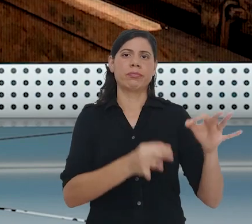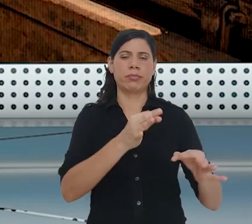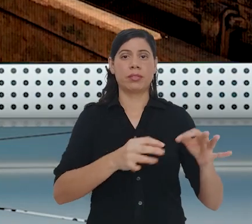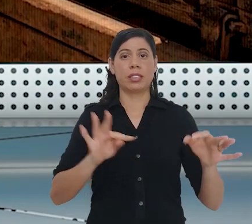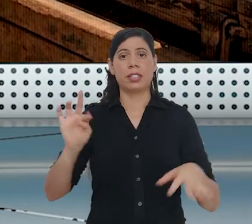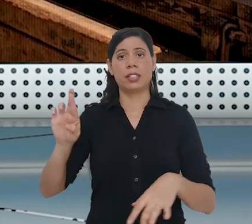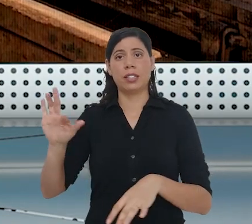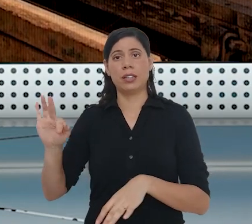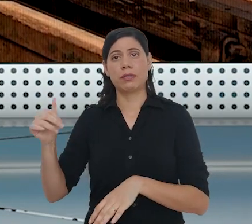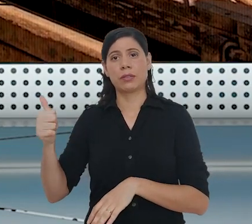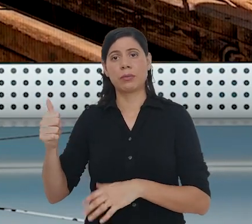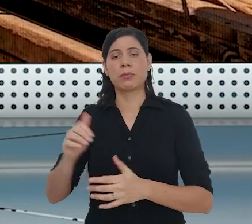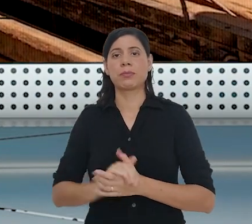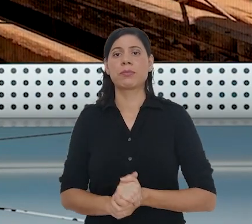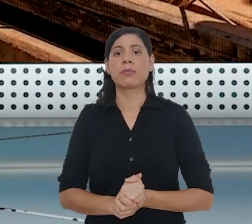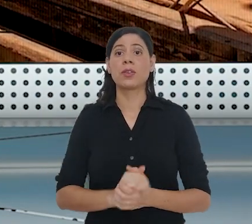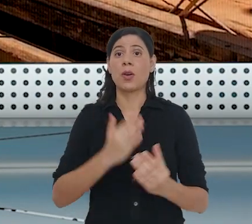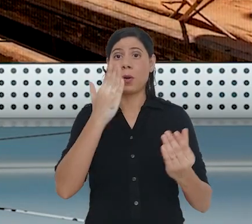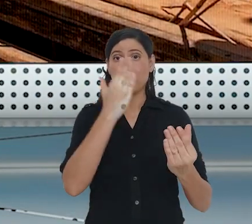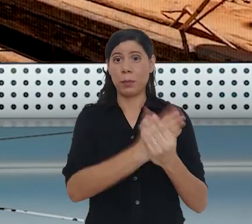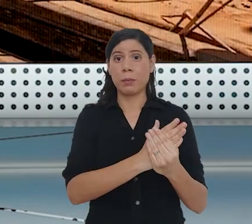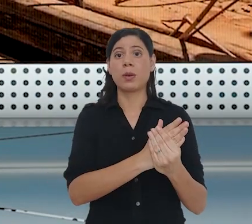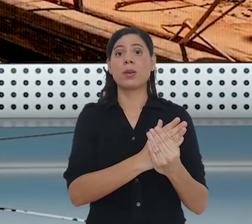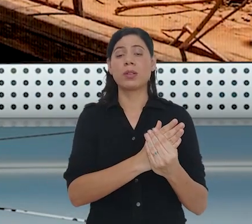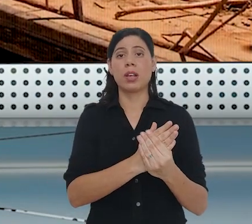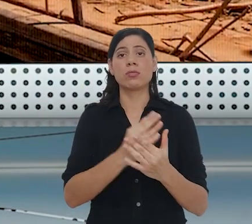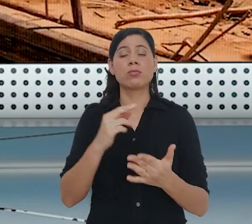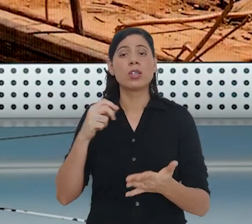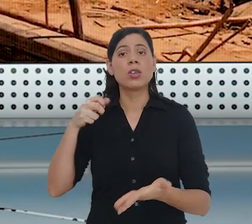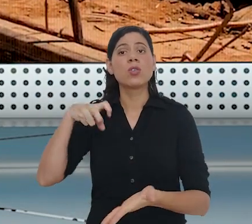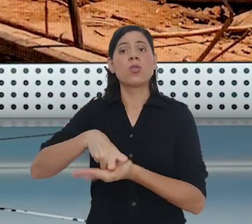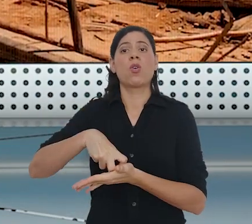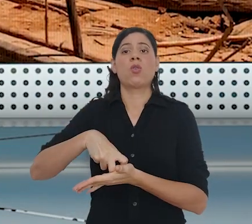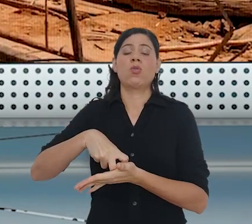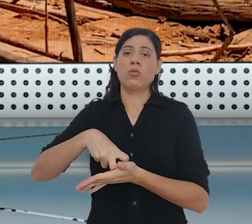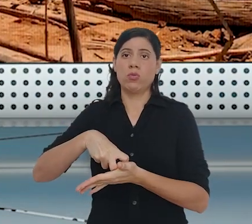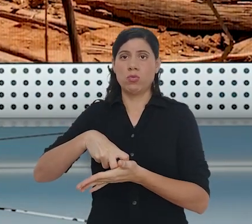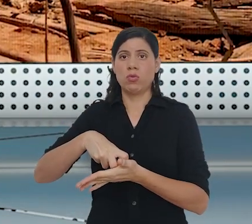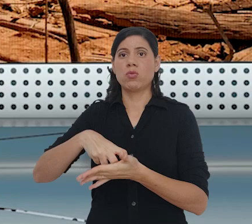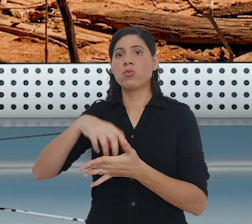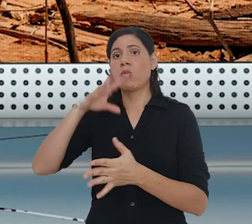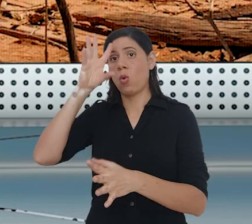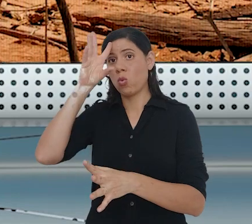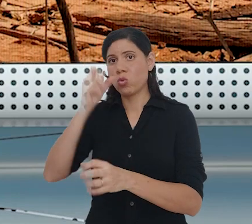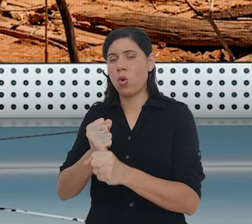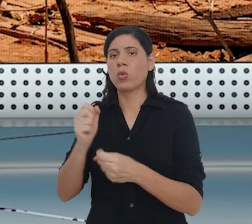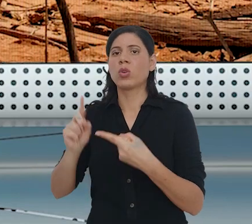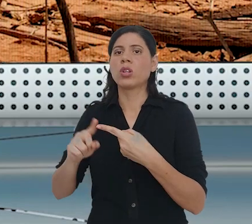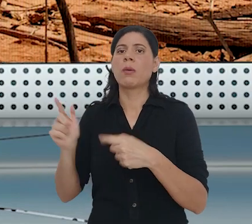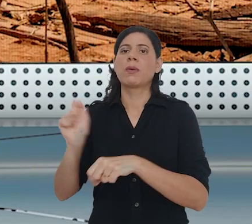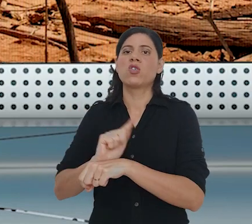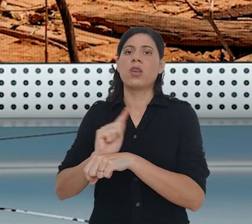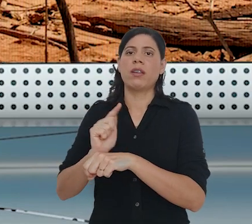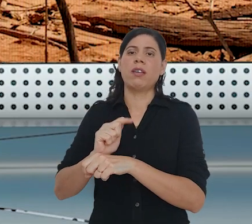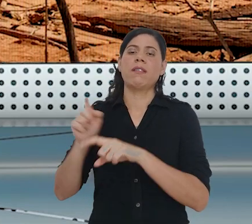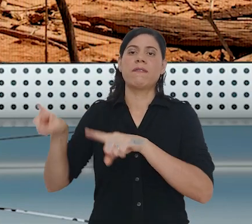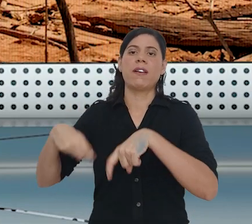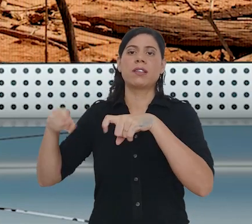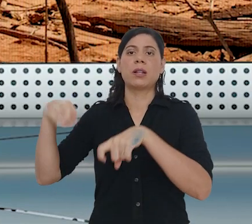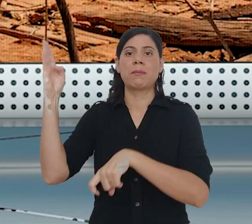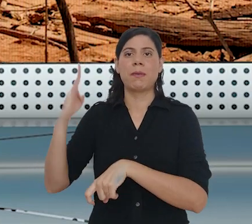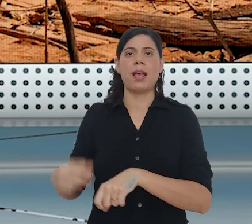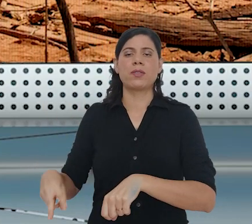para serem julgados, como o processo que levou à condenação do proprietário e do gerente da Fazenda Brasil Verde, no